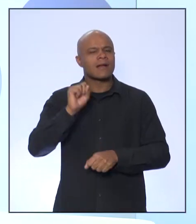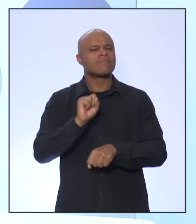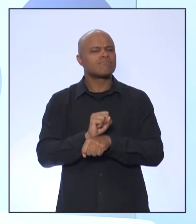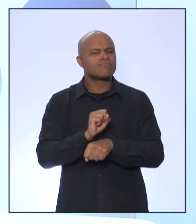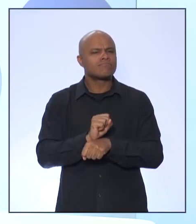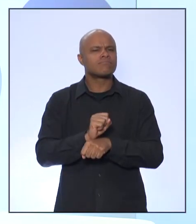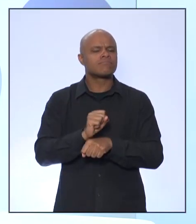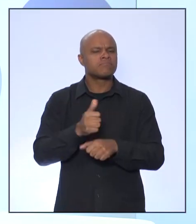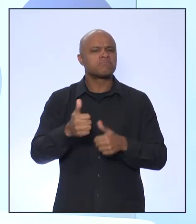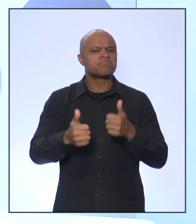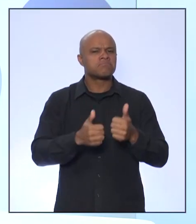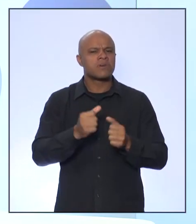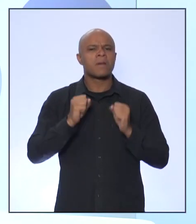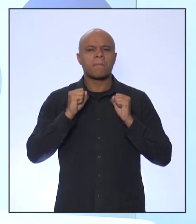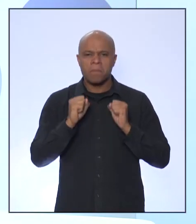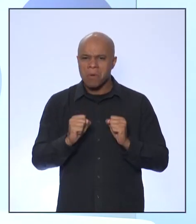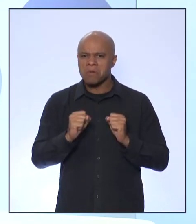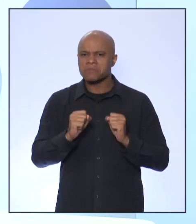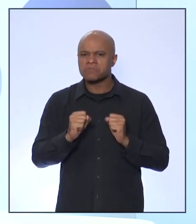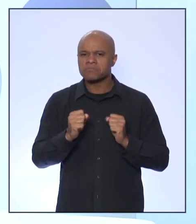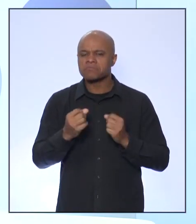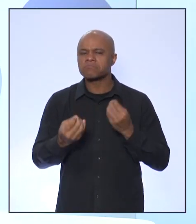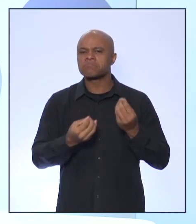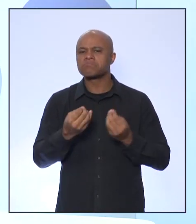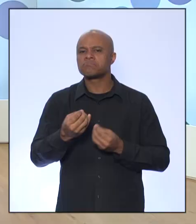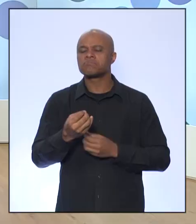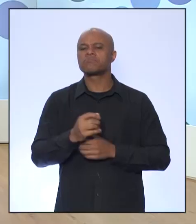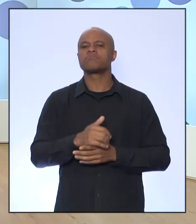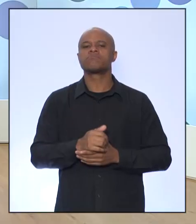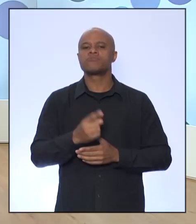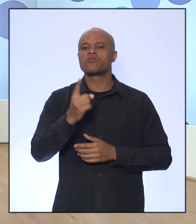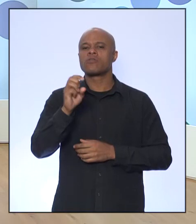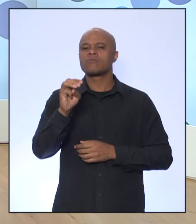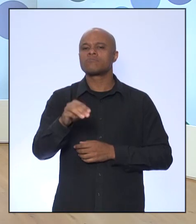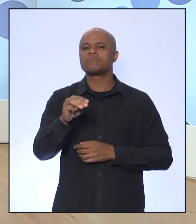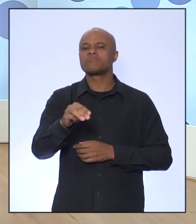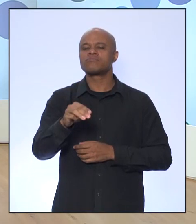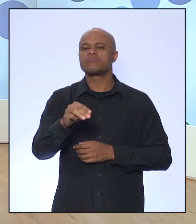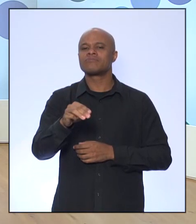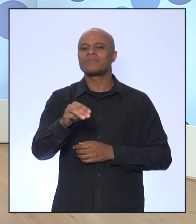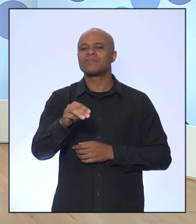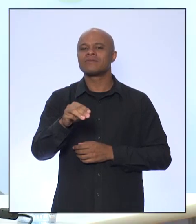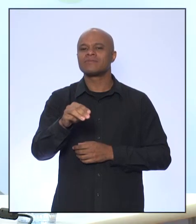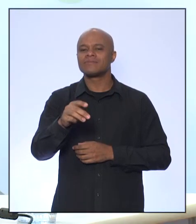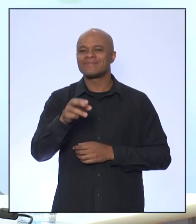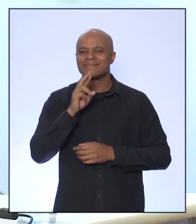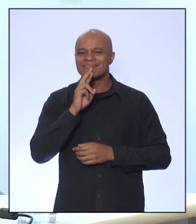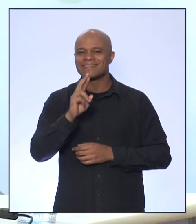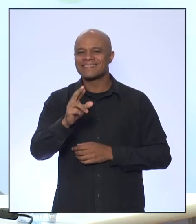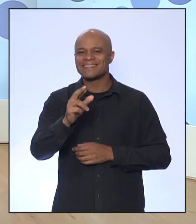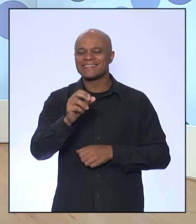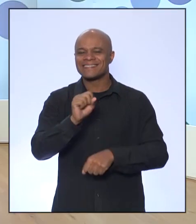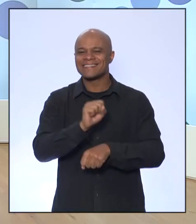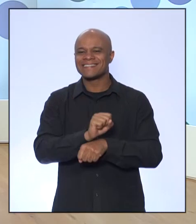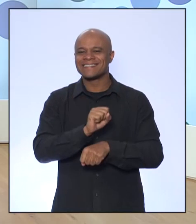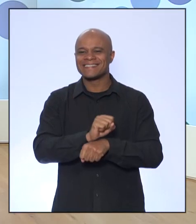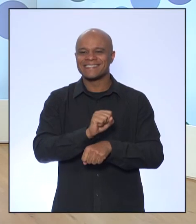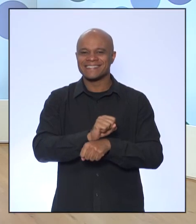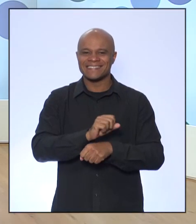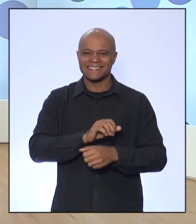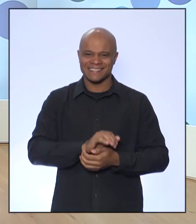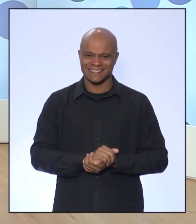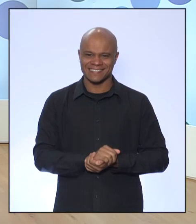ter liberdade sem considerar as leis? Vamos deixar 1 minuto também para a interação? Sim. Então, vamos aguardar.